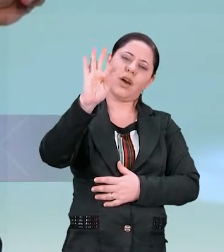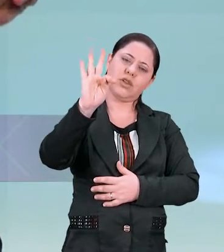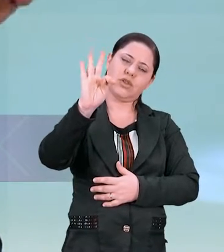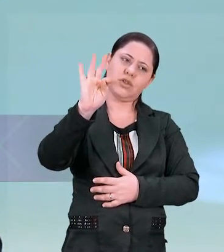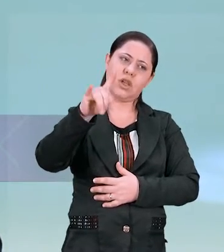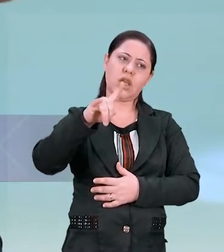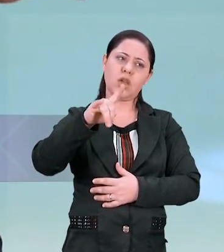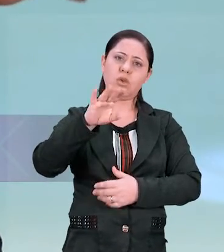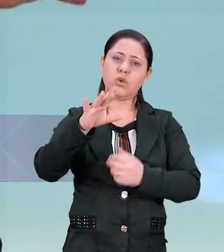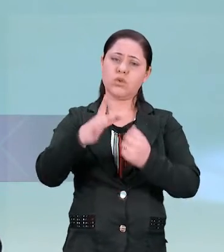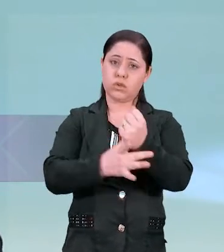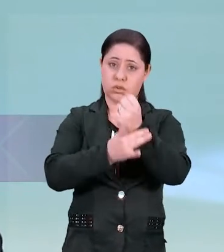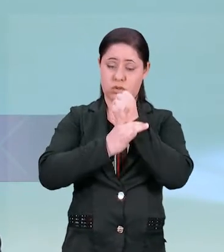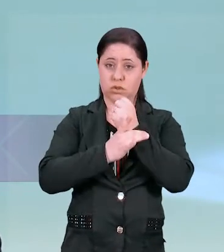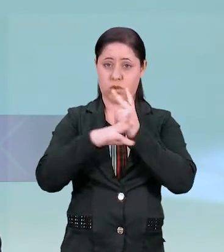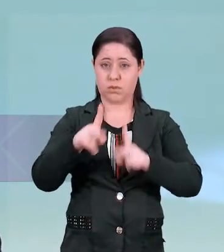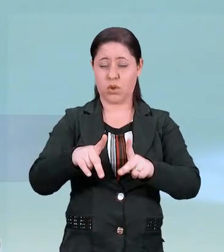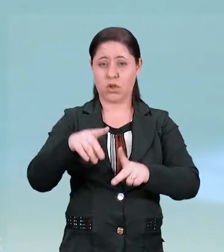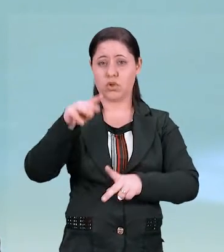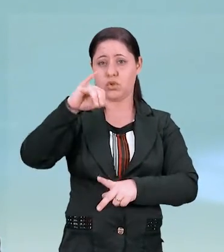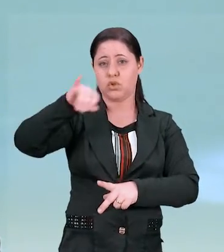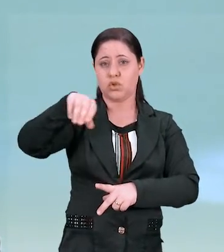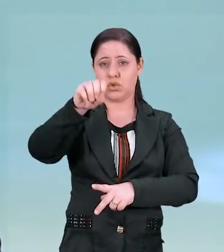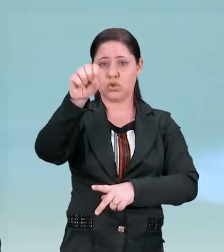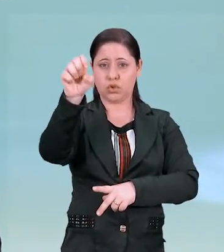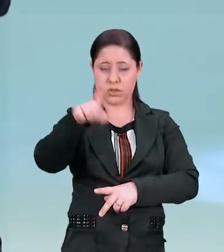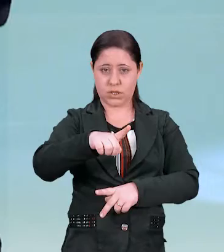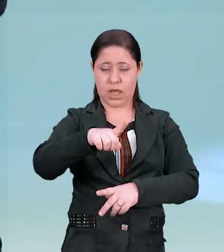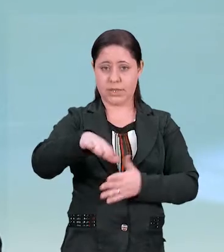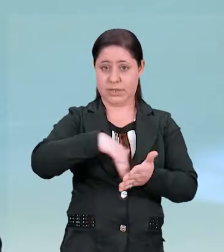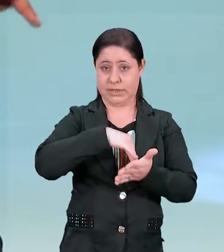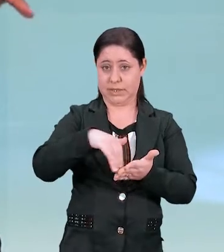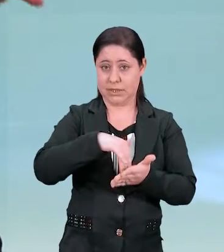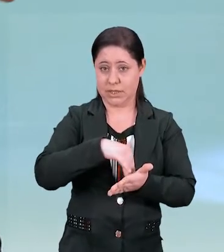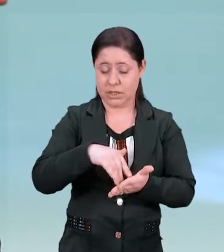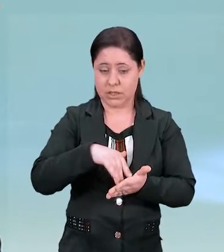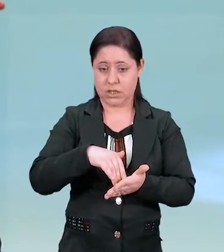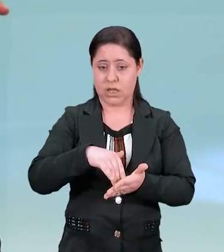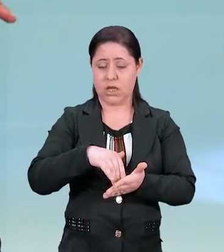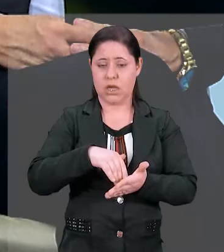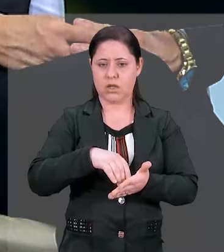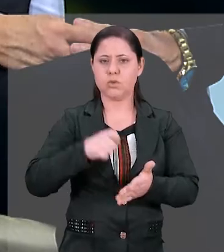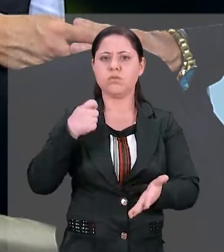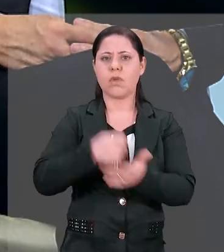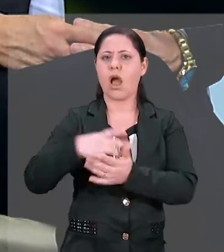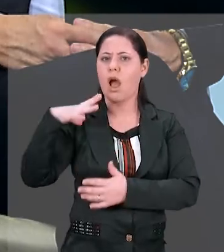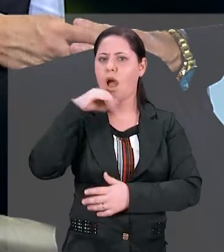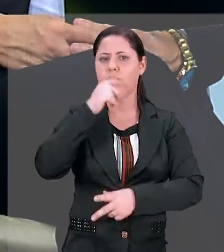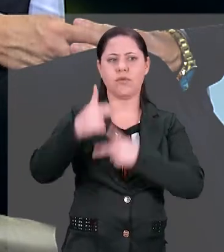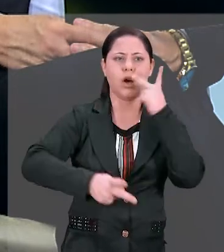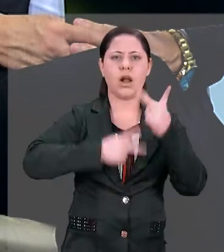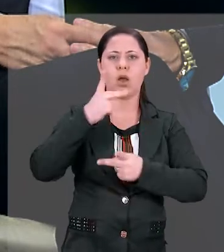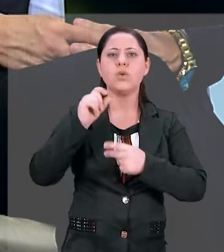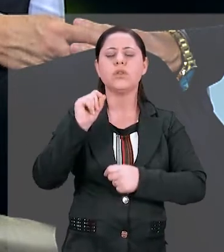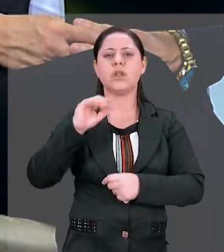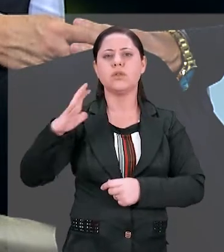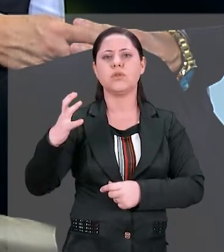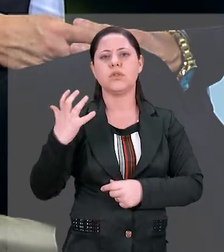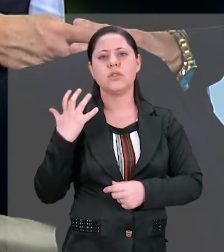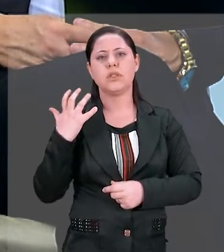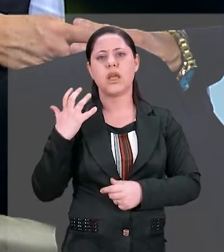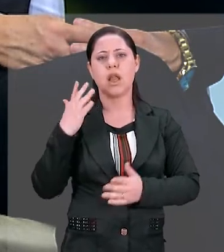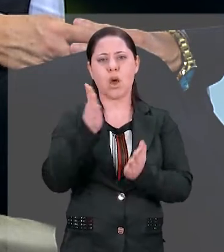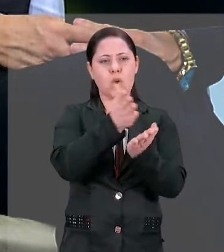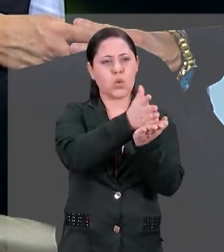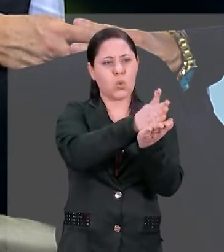Janeiro, José Maria Beltrame, o então secretário, imediatamente deu uma declaração dizendo que o que ocorria na fronteira do